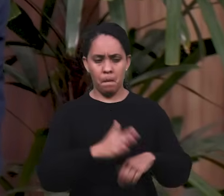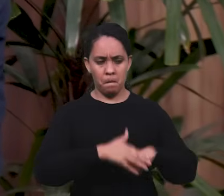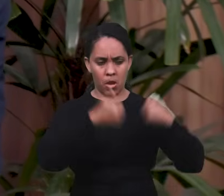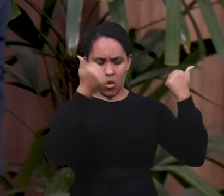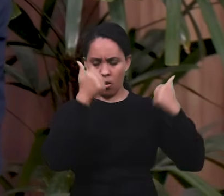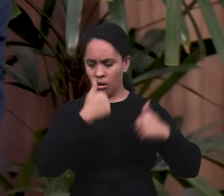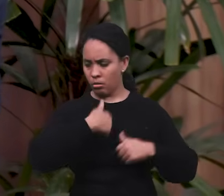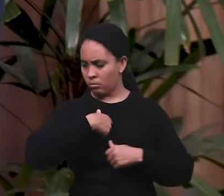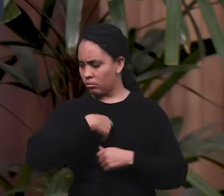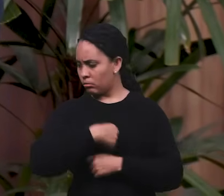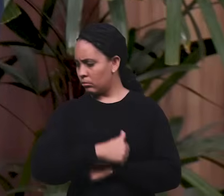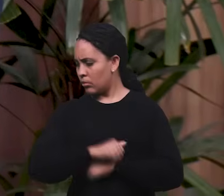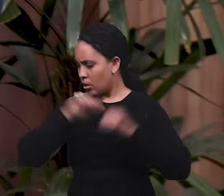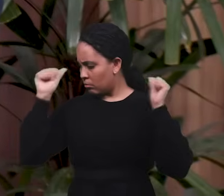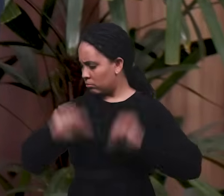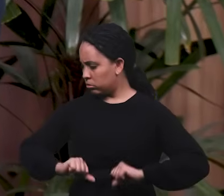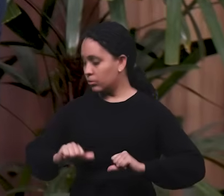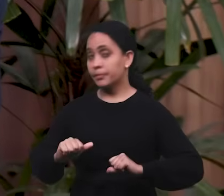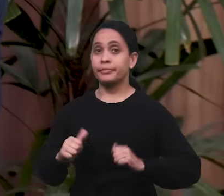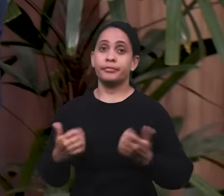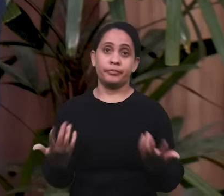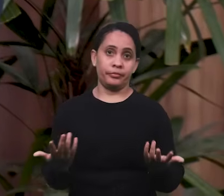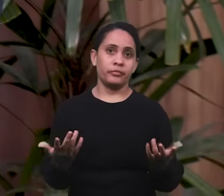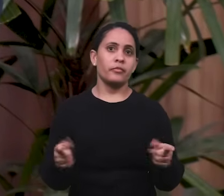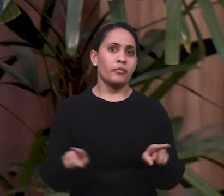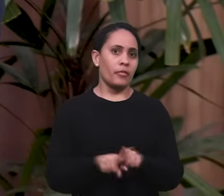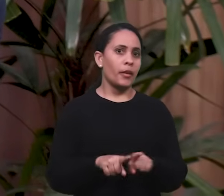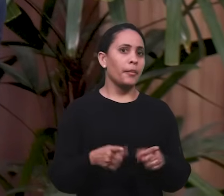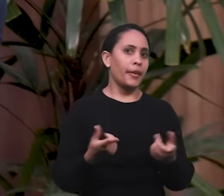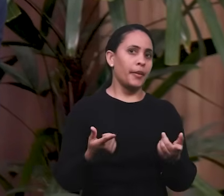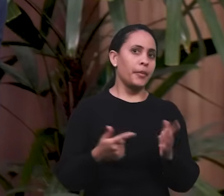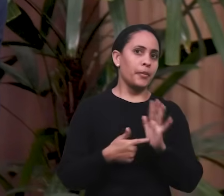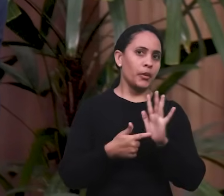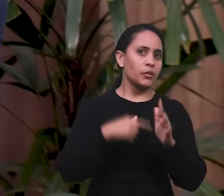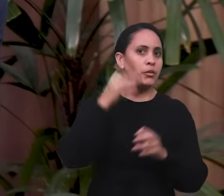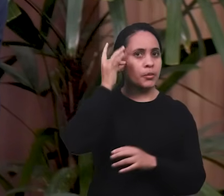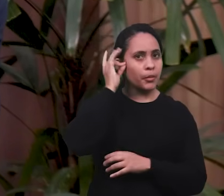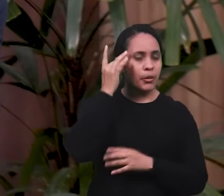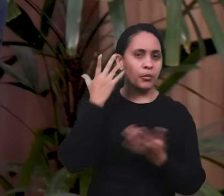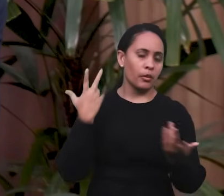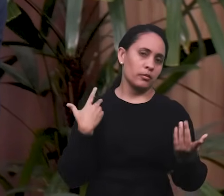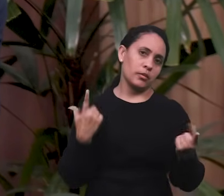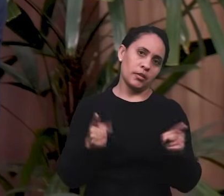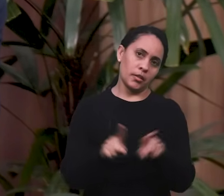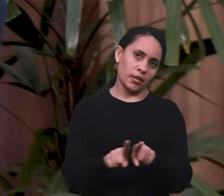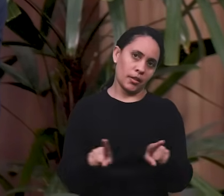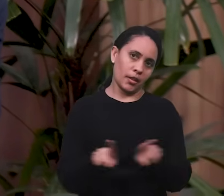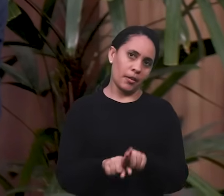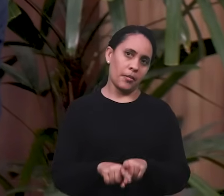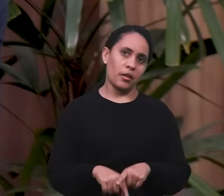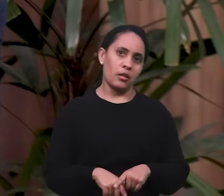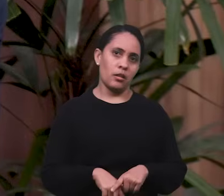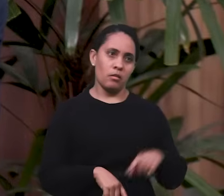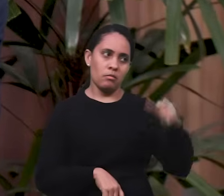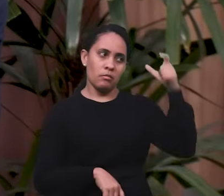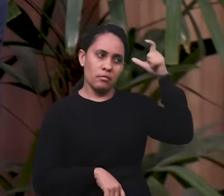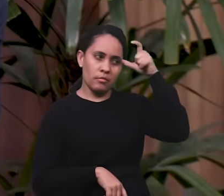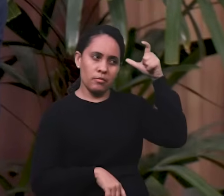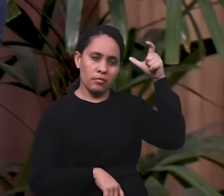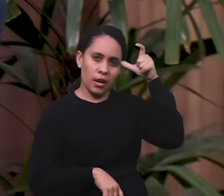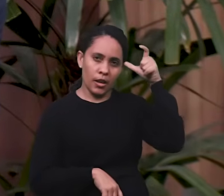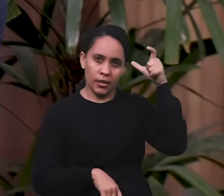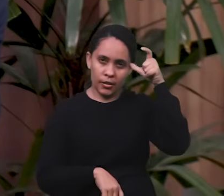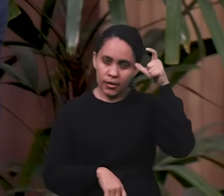preferido. E aí, lógico, na questão espiritual entra também, né? Uhum. Entra também o maligno aí,